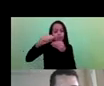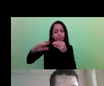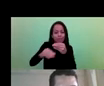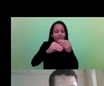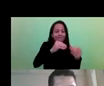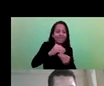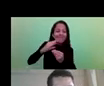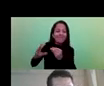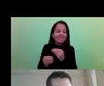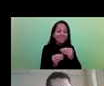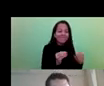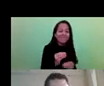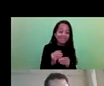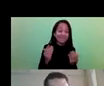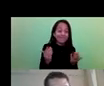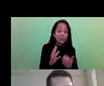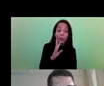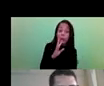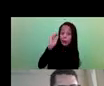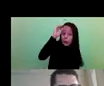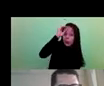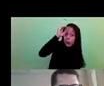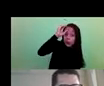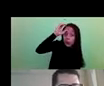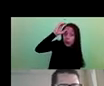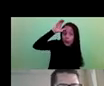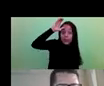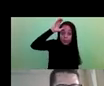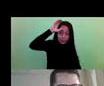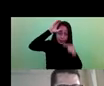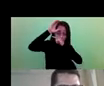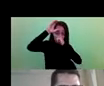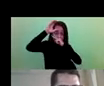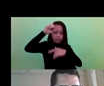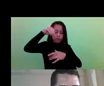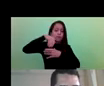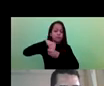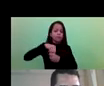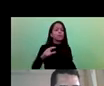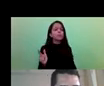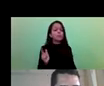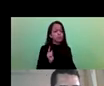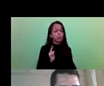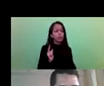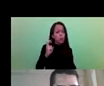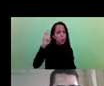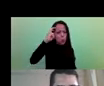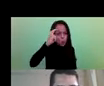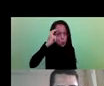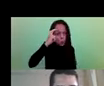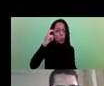Então, o conhecimento, por mais que seja um arcabouço construído cultural e